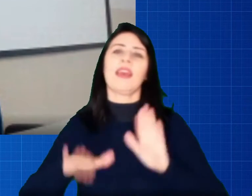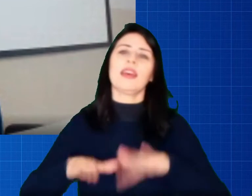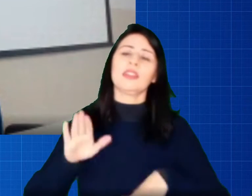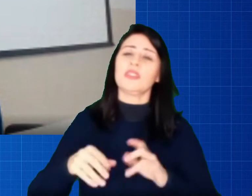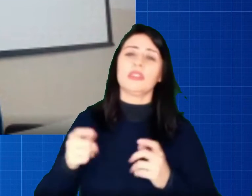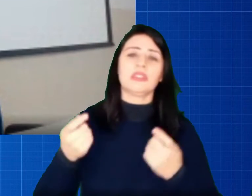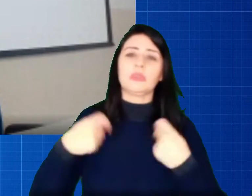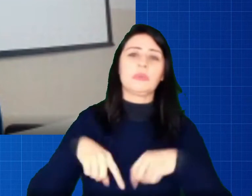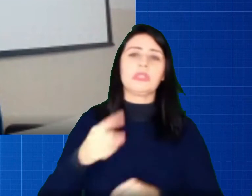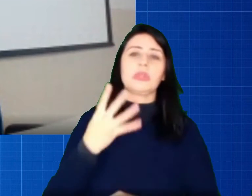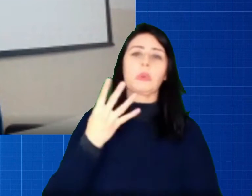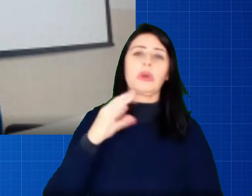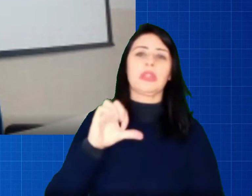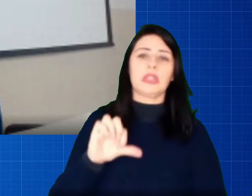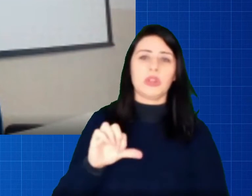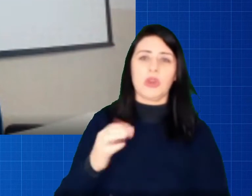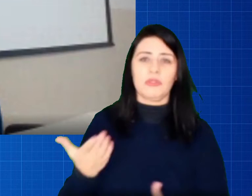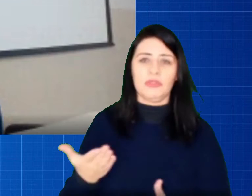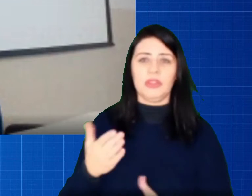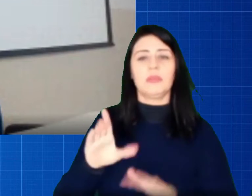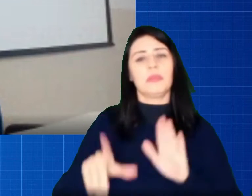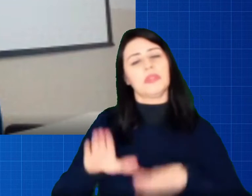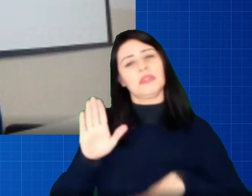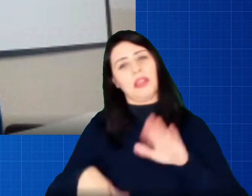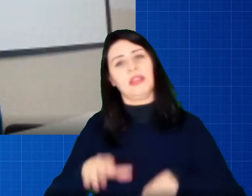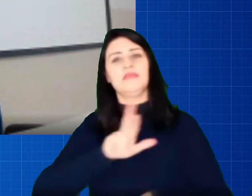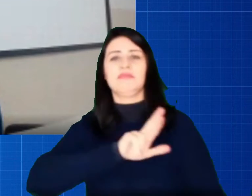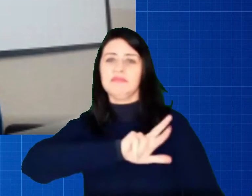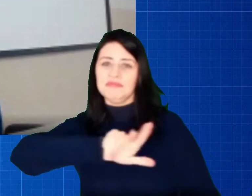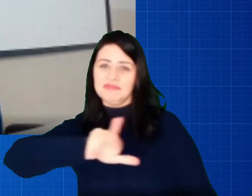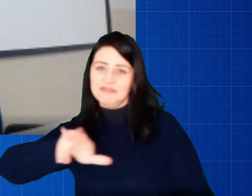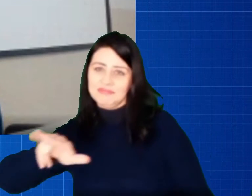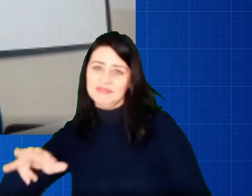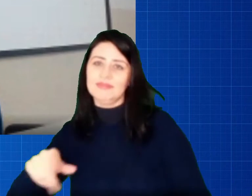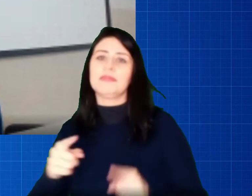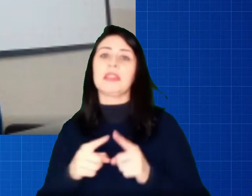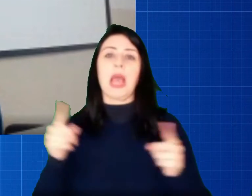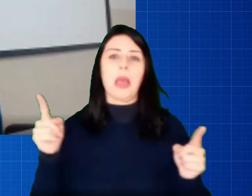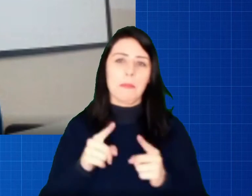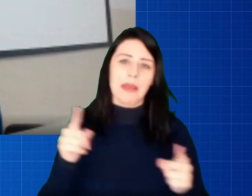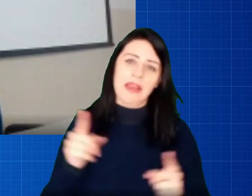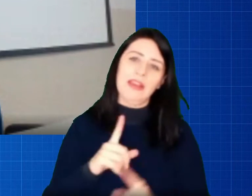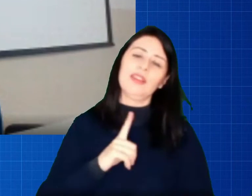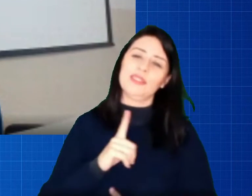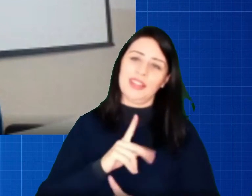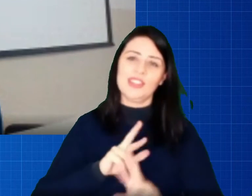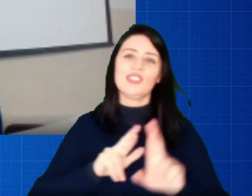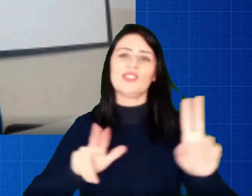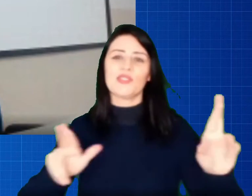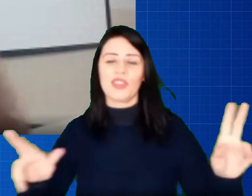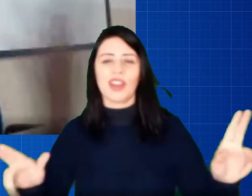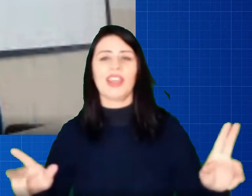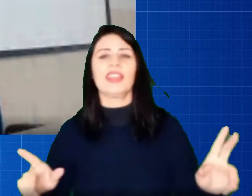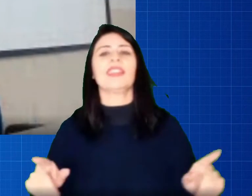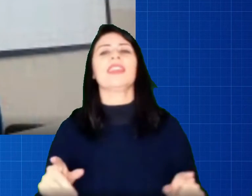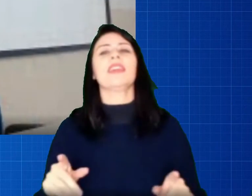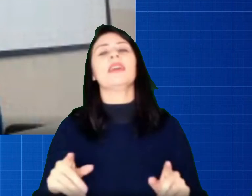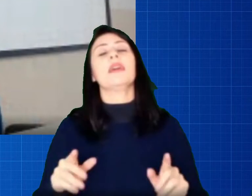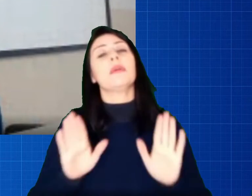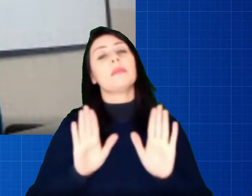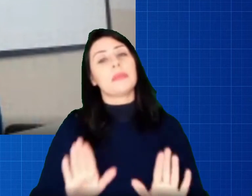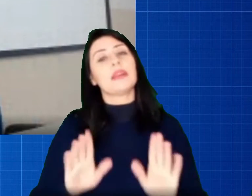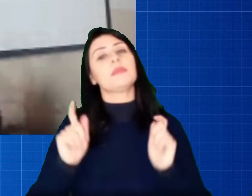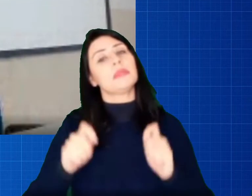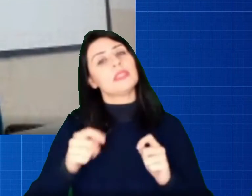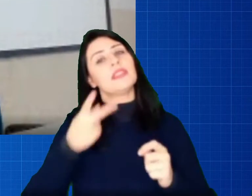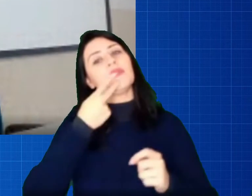tem que ser orientado em relação ao preservativo. Nem sempre ele vai precisar do 49, porque nós somos diversos em tudo, né?